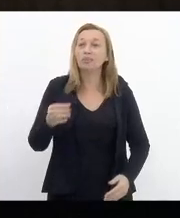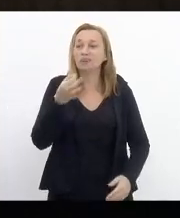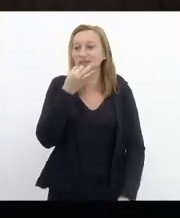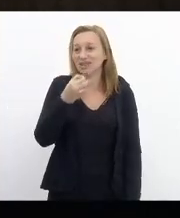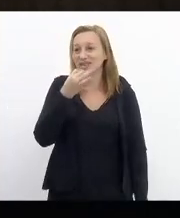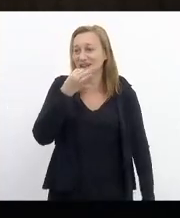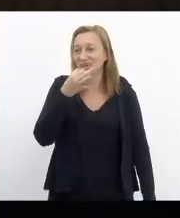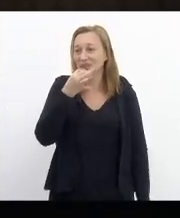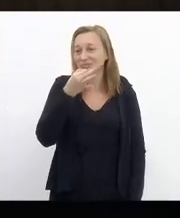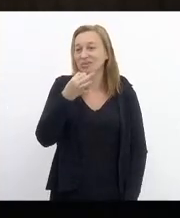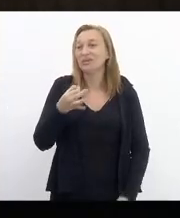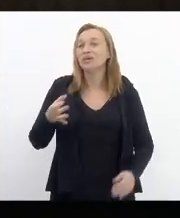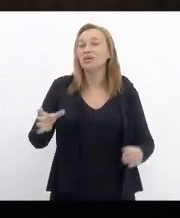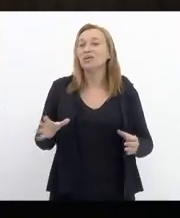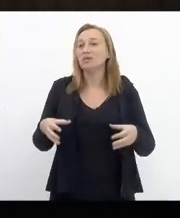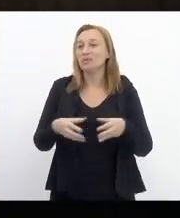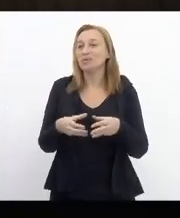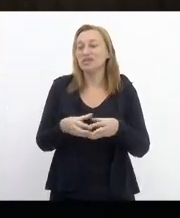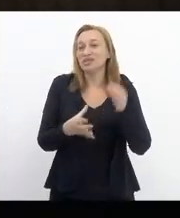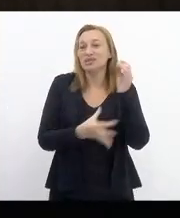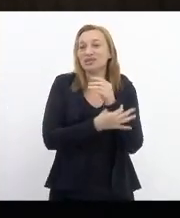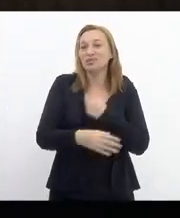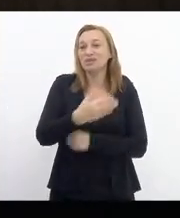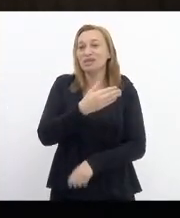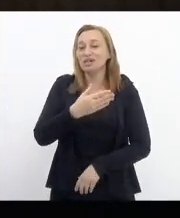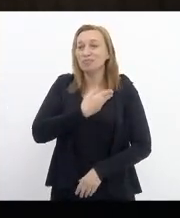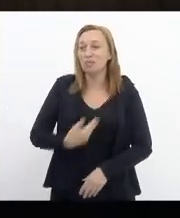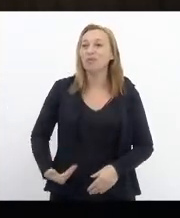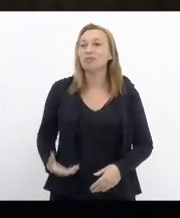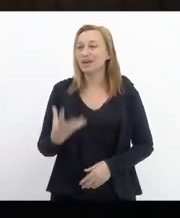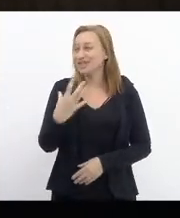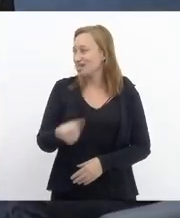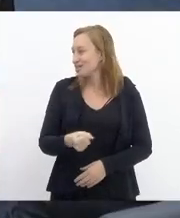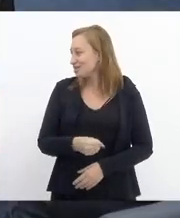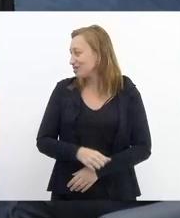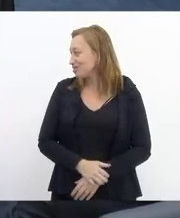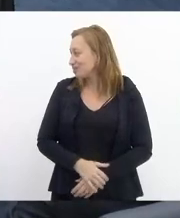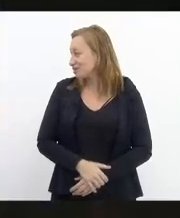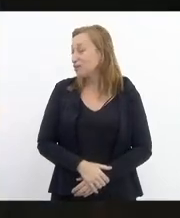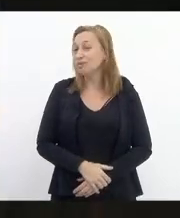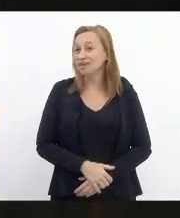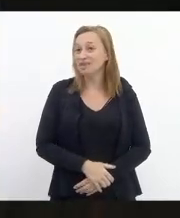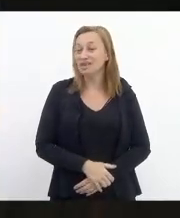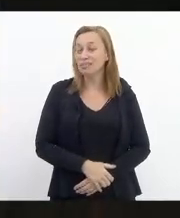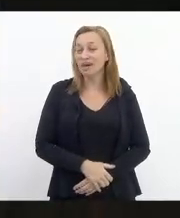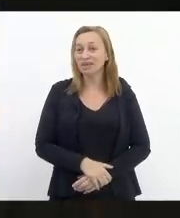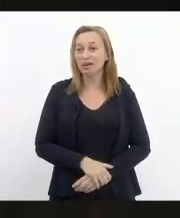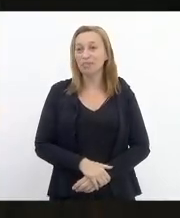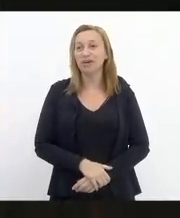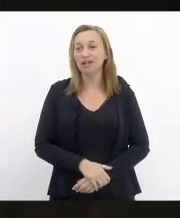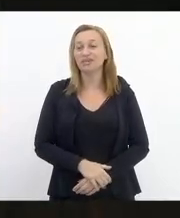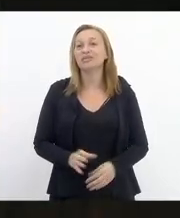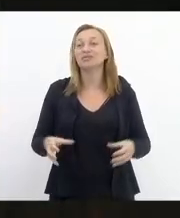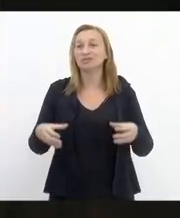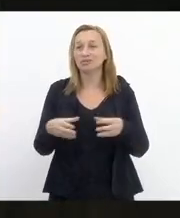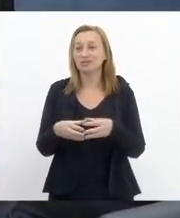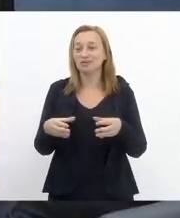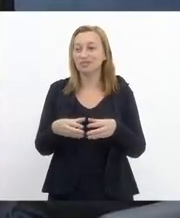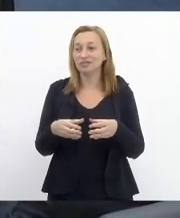portanto, pela Comissão de Segurança Pública, o nosso parecer é favorável. Pela Comissão de Orçamento, deputado Márcio